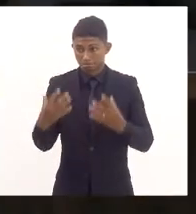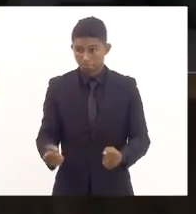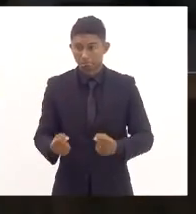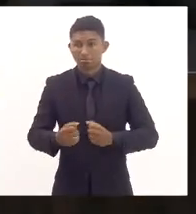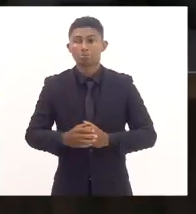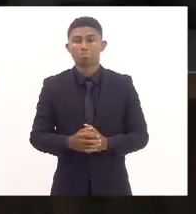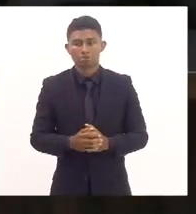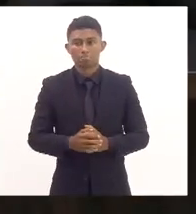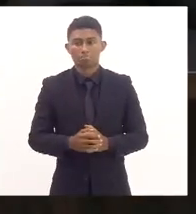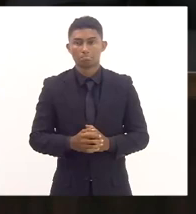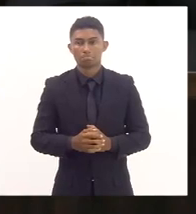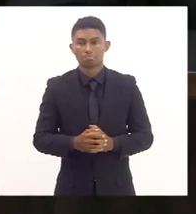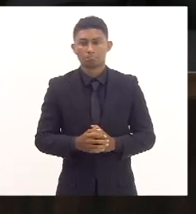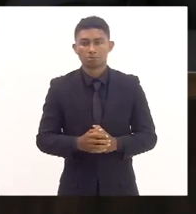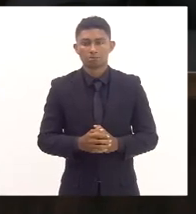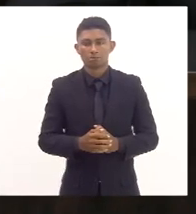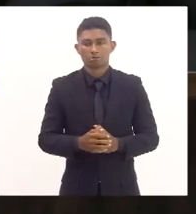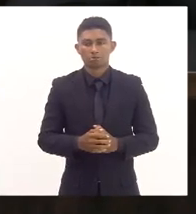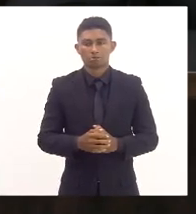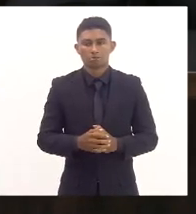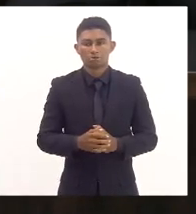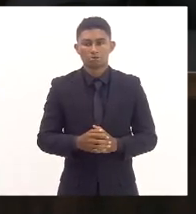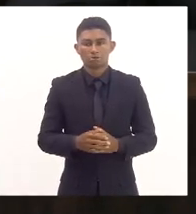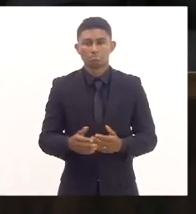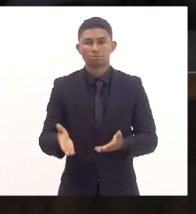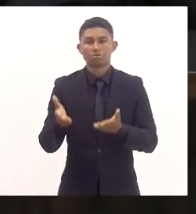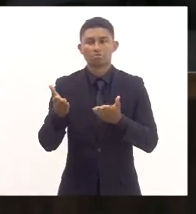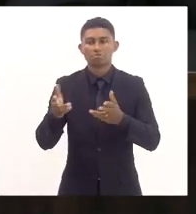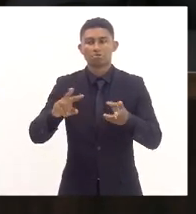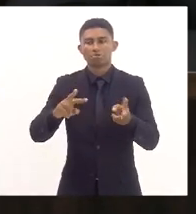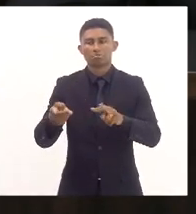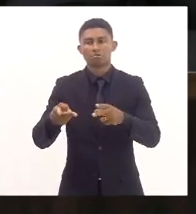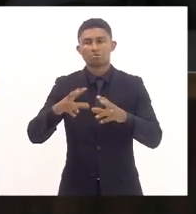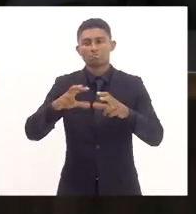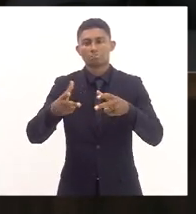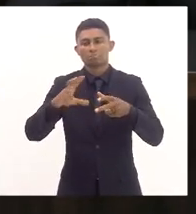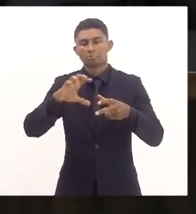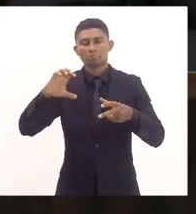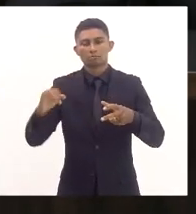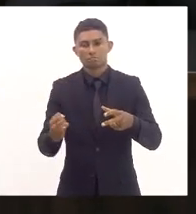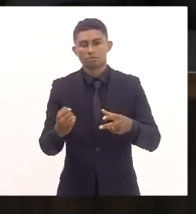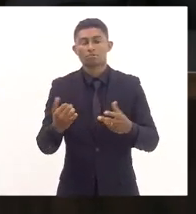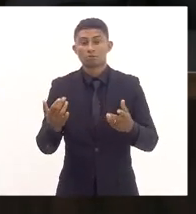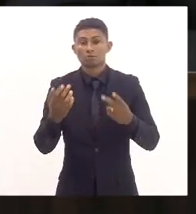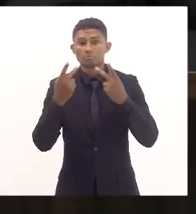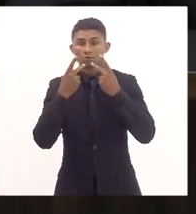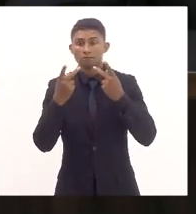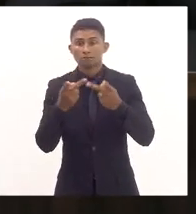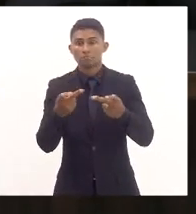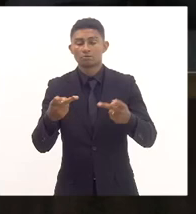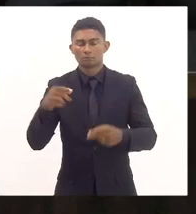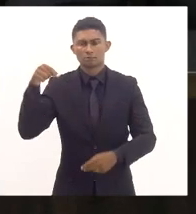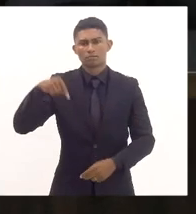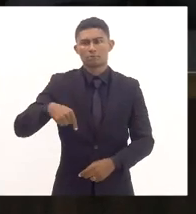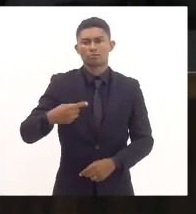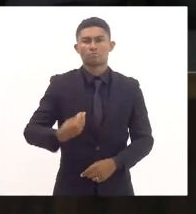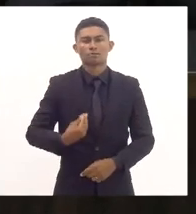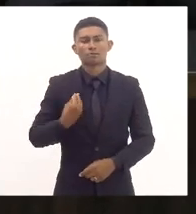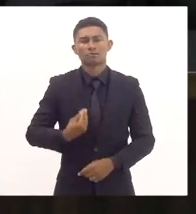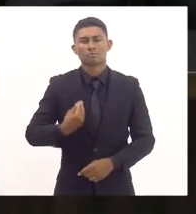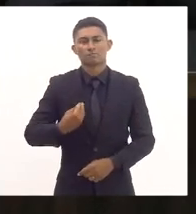excelência' M ET AL a 16 J a presença registrada a presença